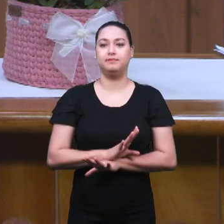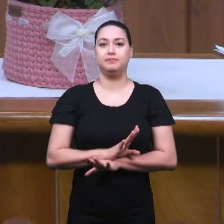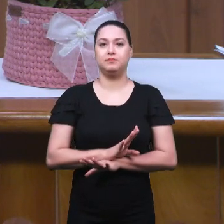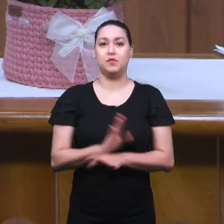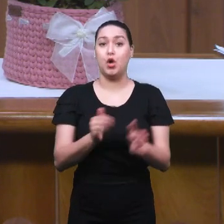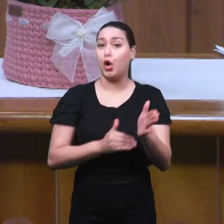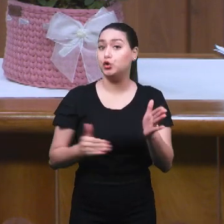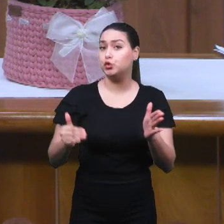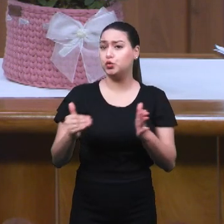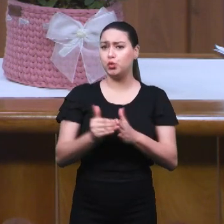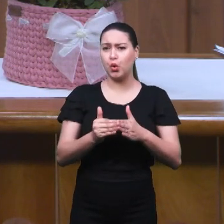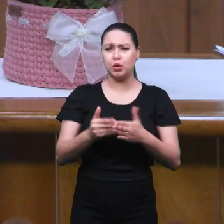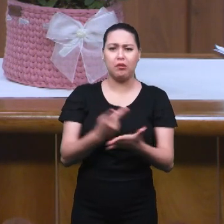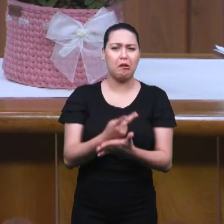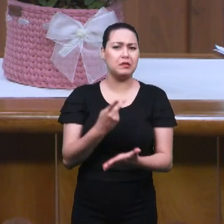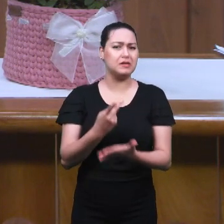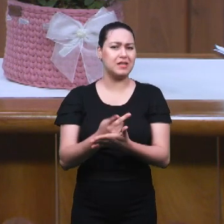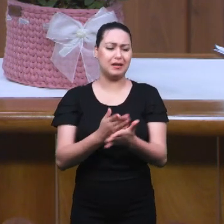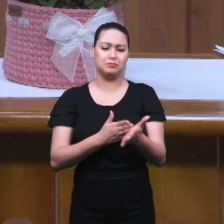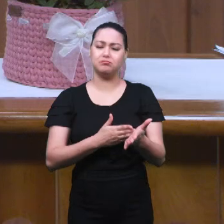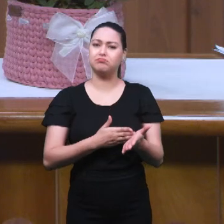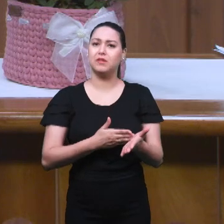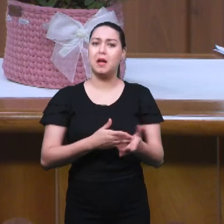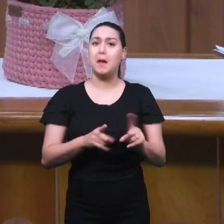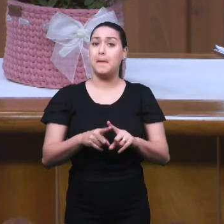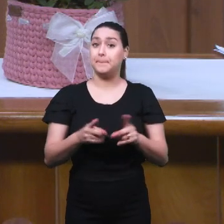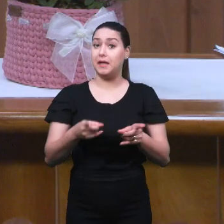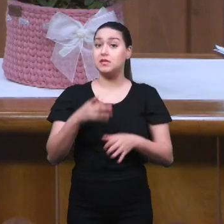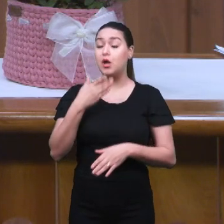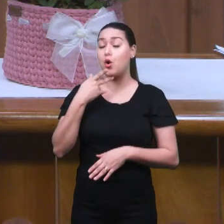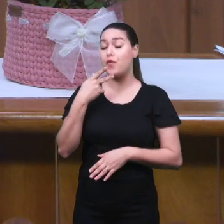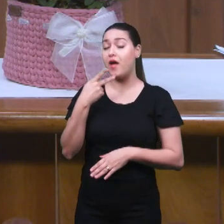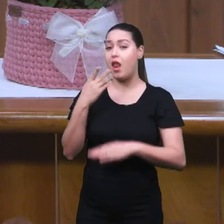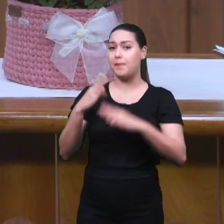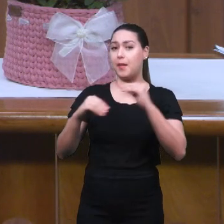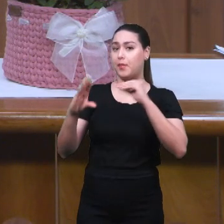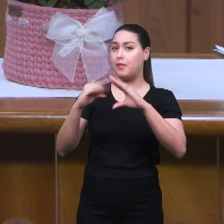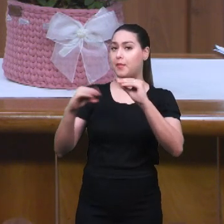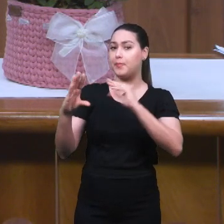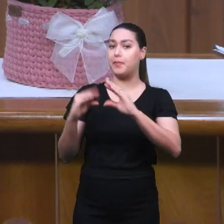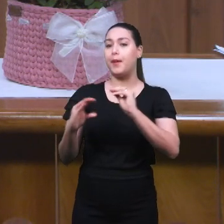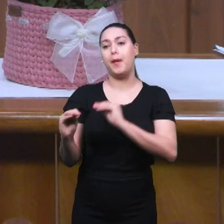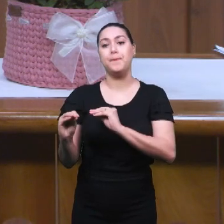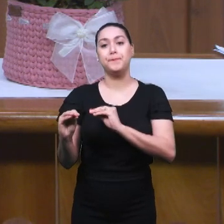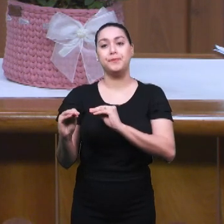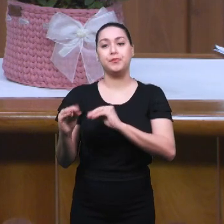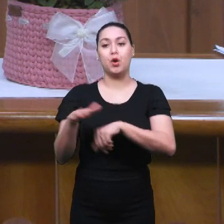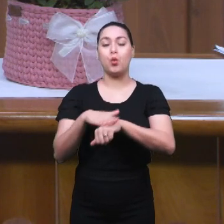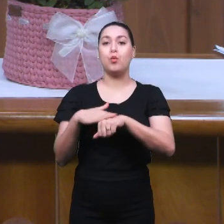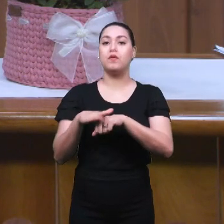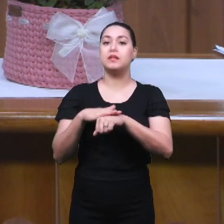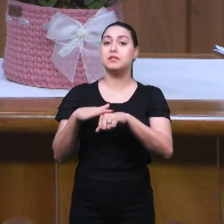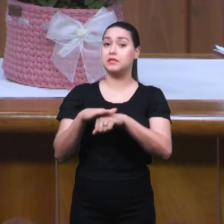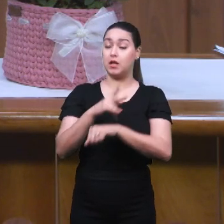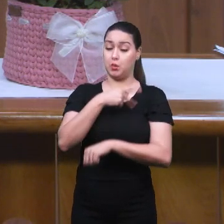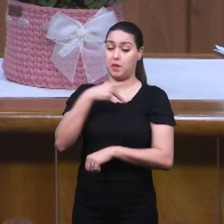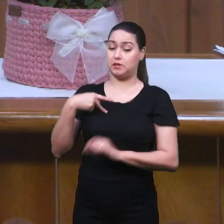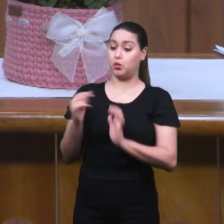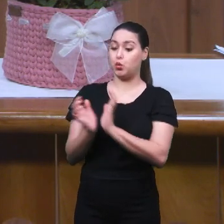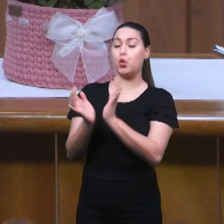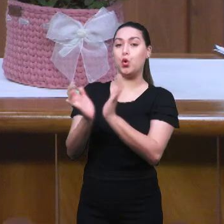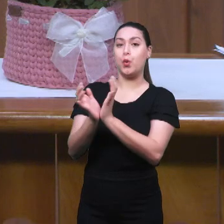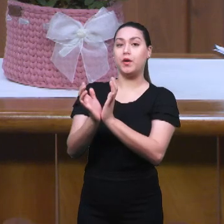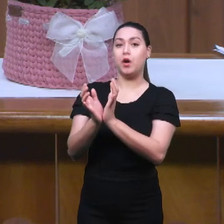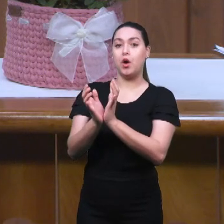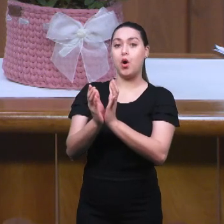está ocorrendo. E eu disse uma coisa, numa conversa que tivemos nós, conversando com pastores,